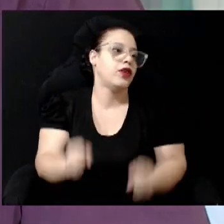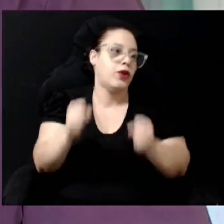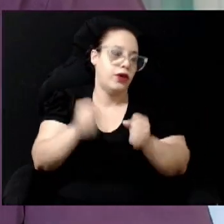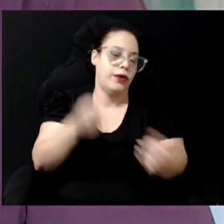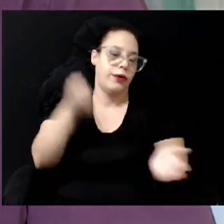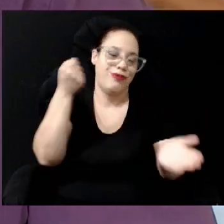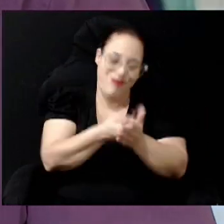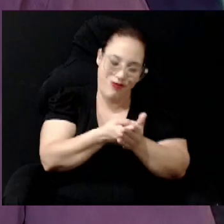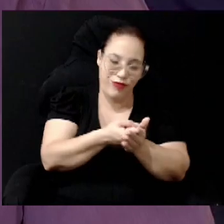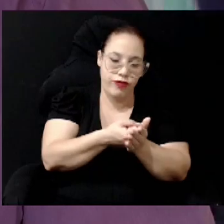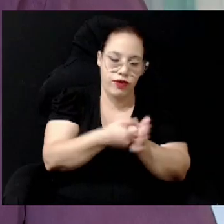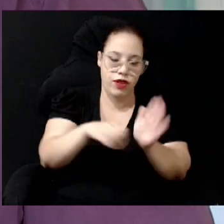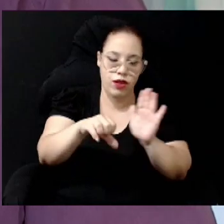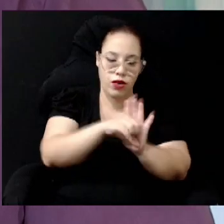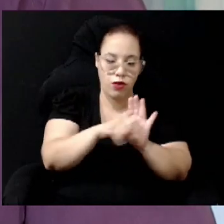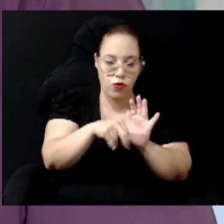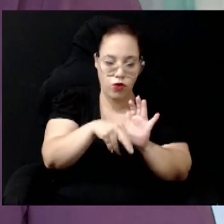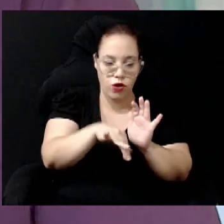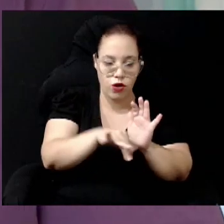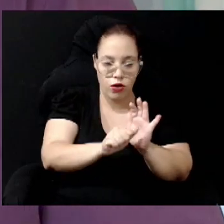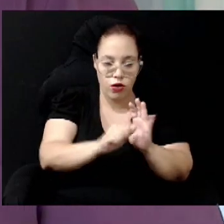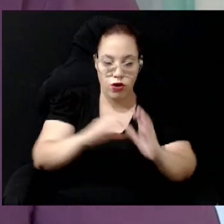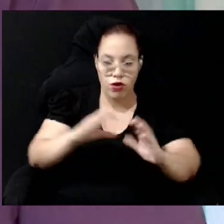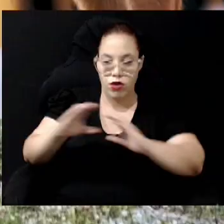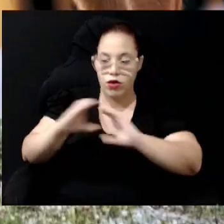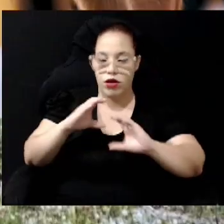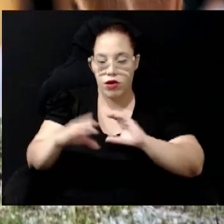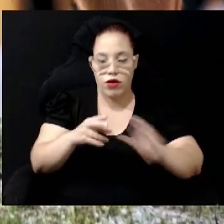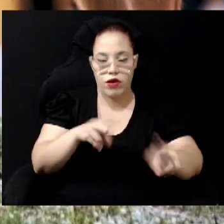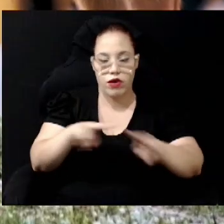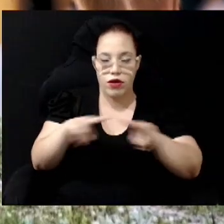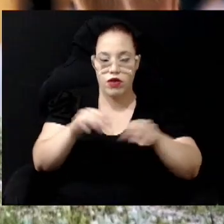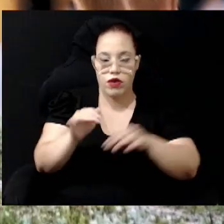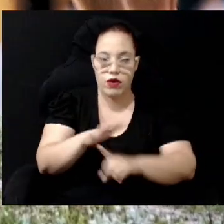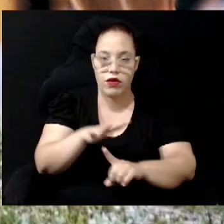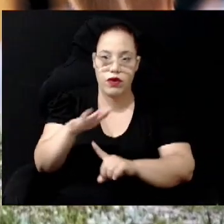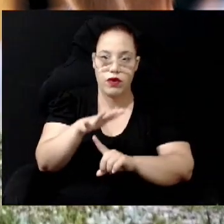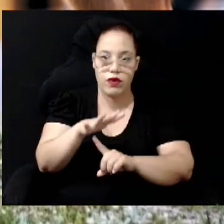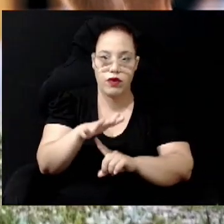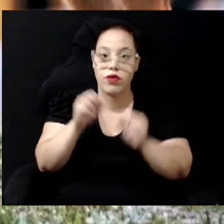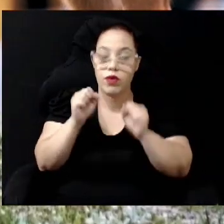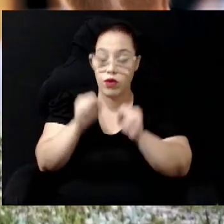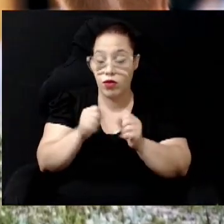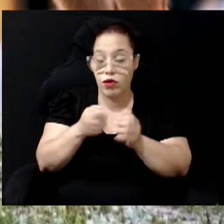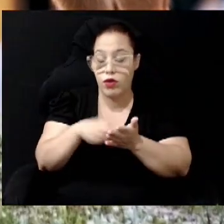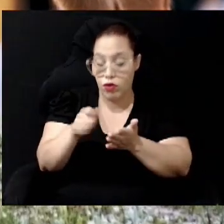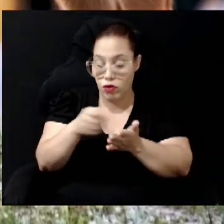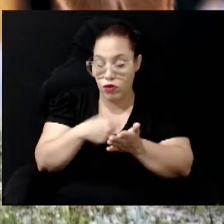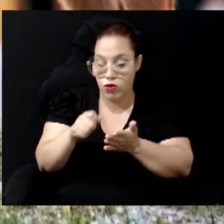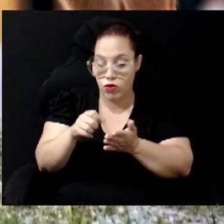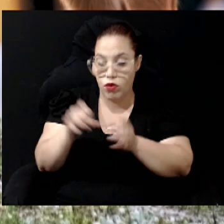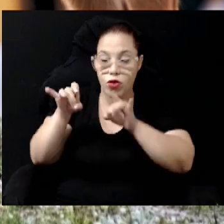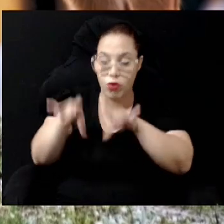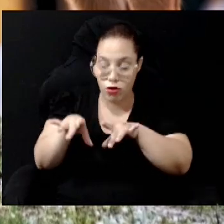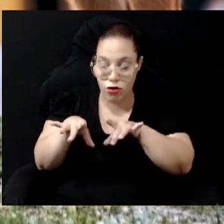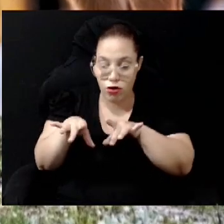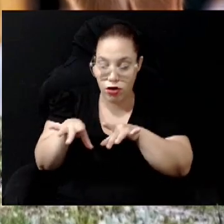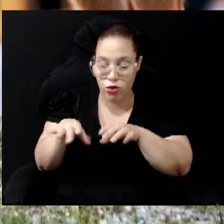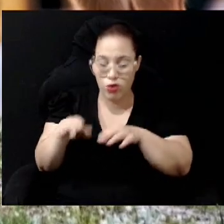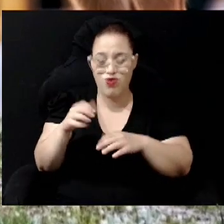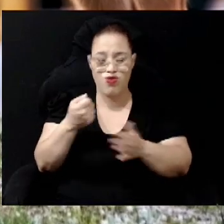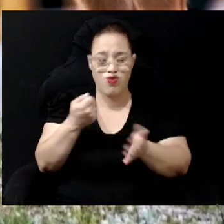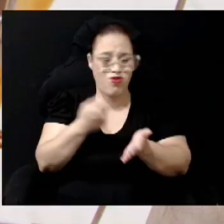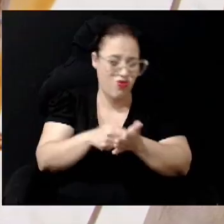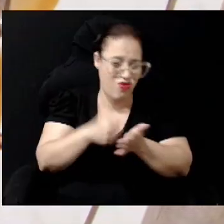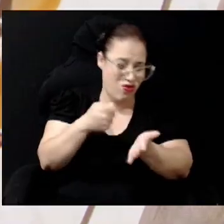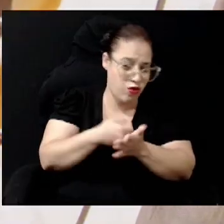e multado pela Coordenadoria de Fiscalização Ambiental. Ele pode ser autuado por abandono, por maus tratos. Aí cada